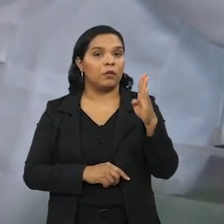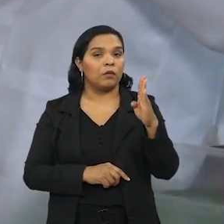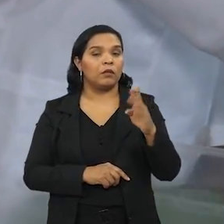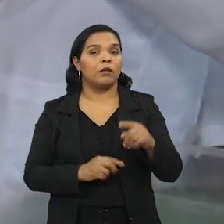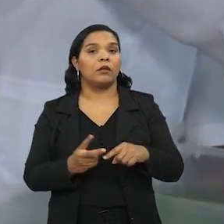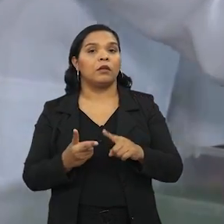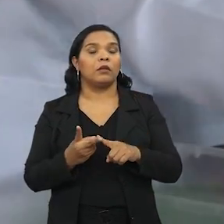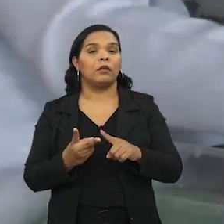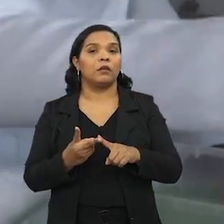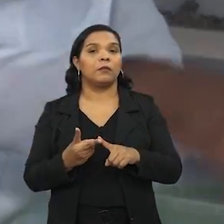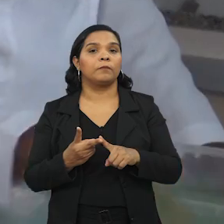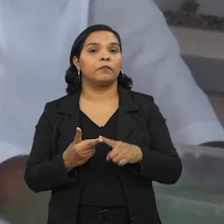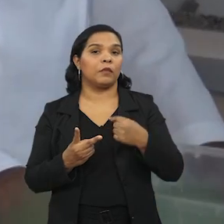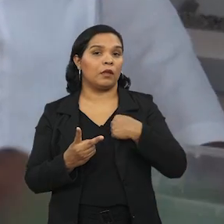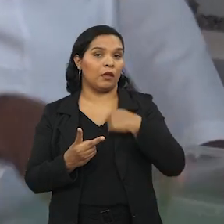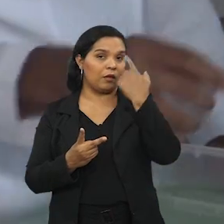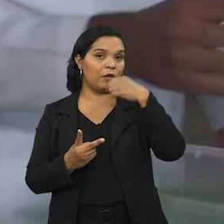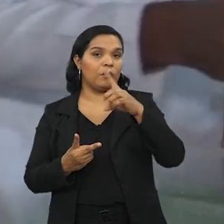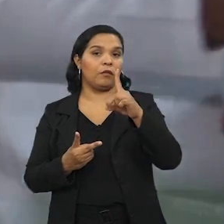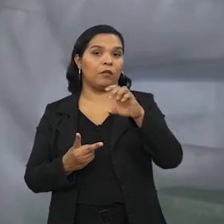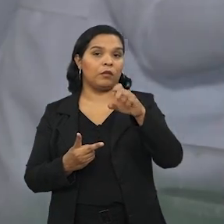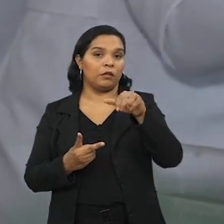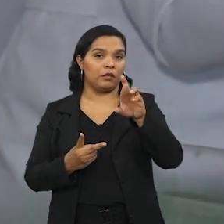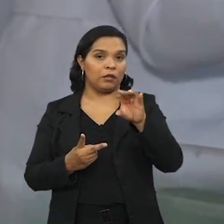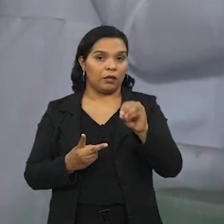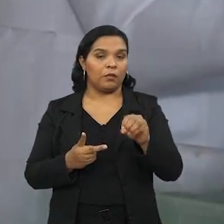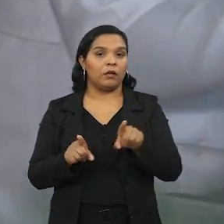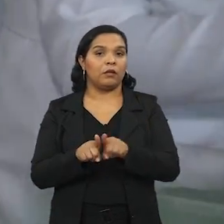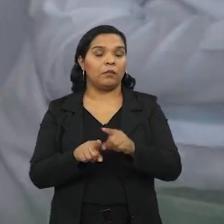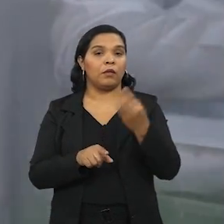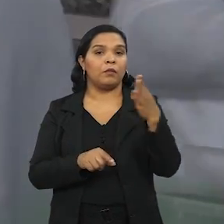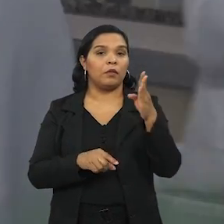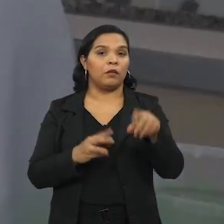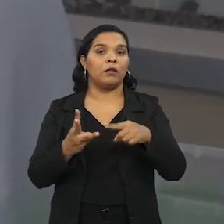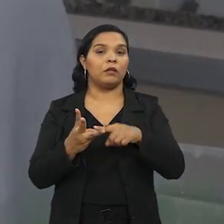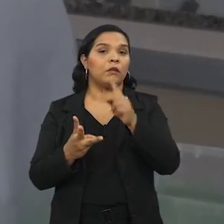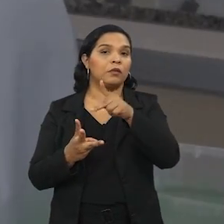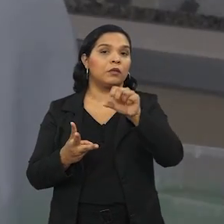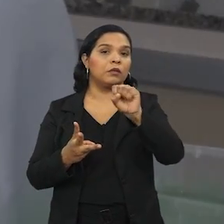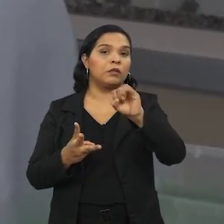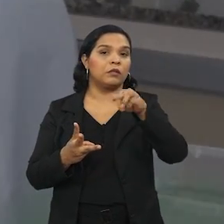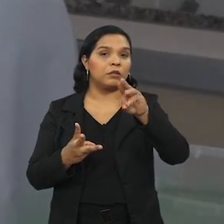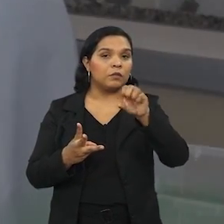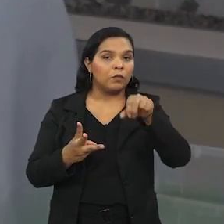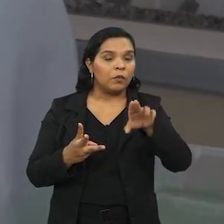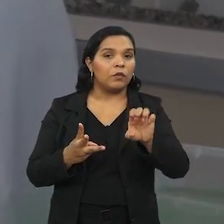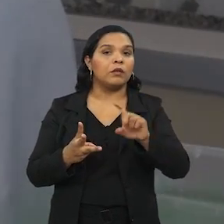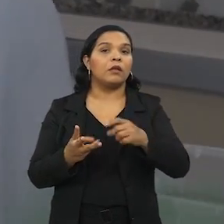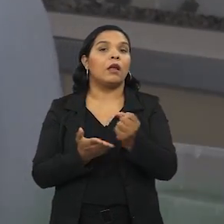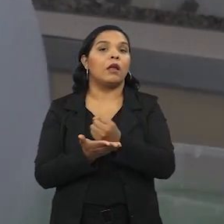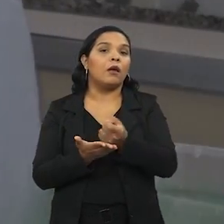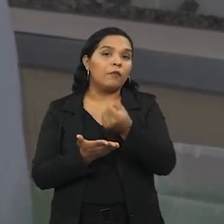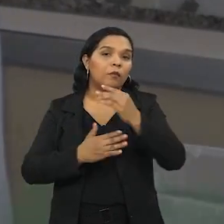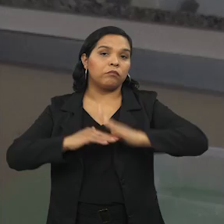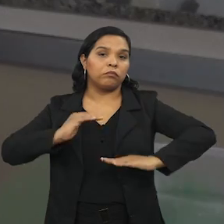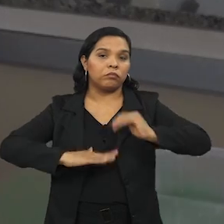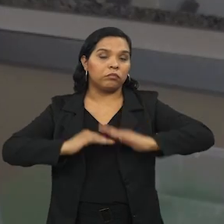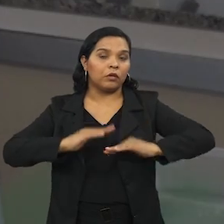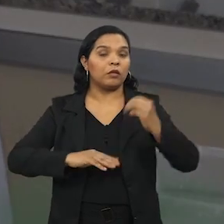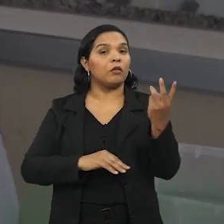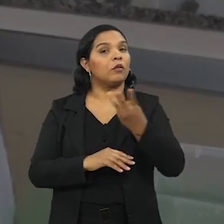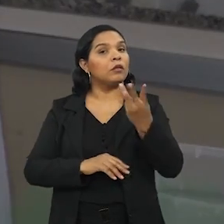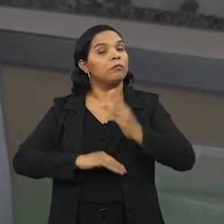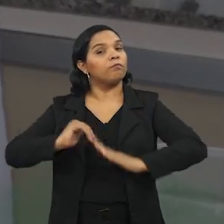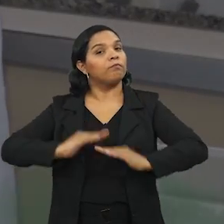Cunha, bióloga e parasitologista, eu, Débora Cardoso, também biólogo e parasitologista, e a professora Simone Andrade Valberto, que